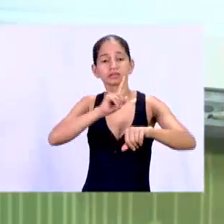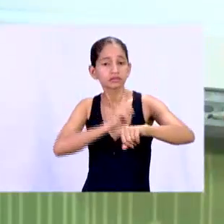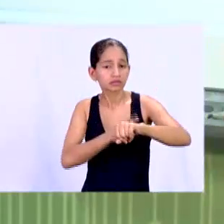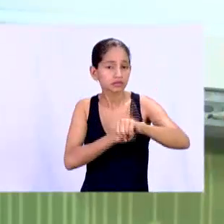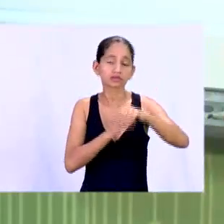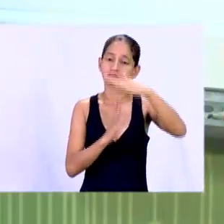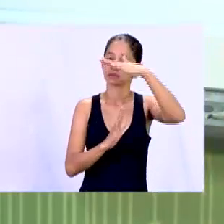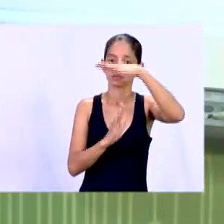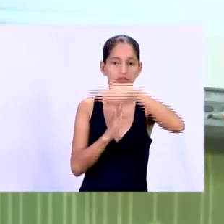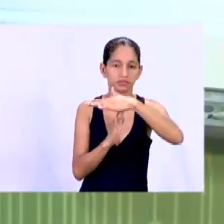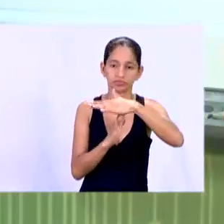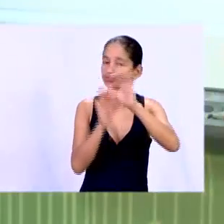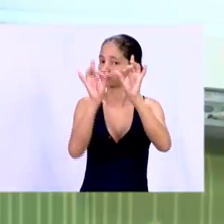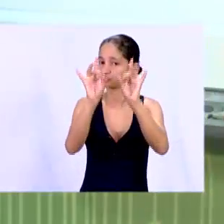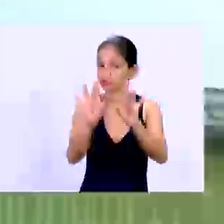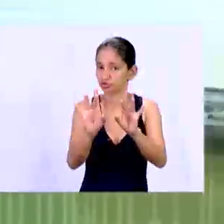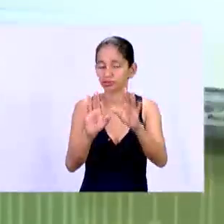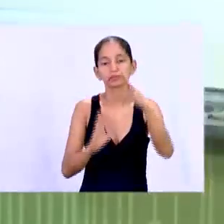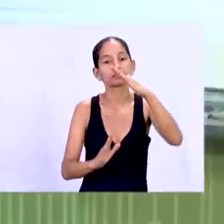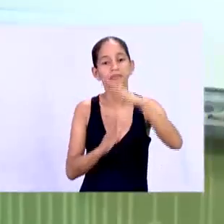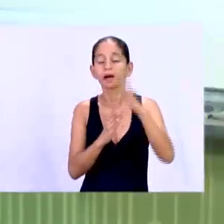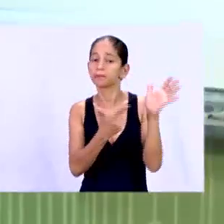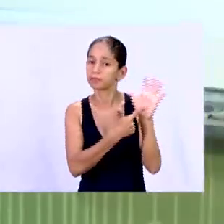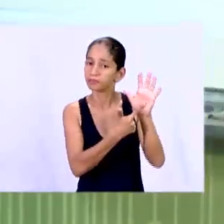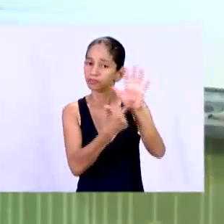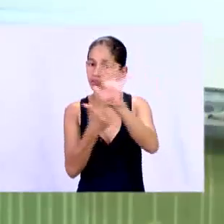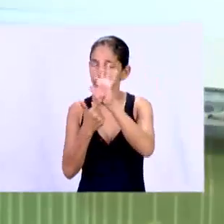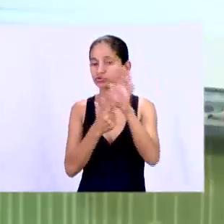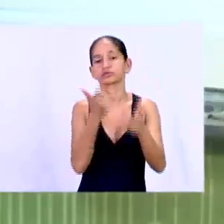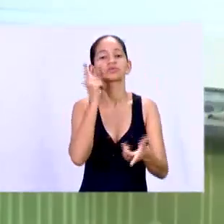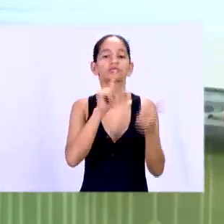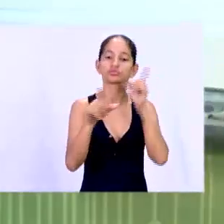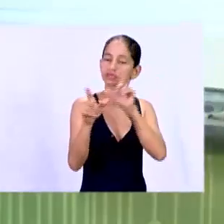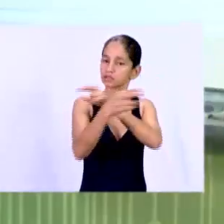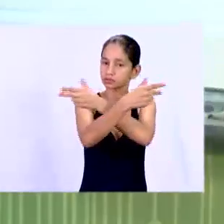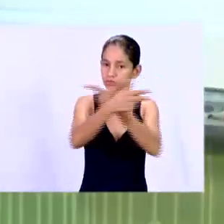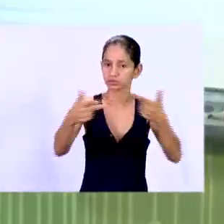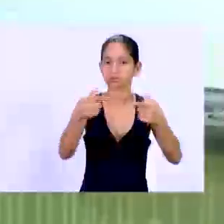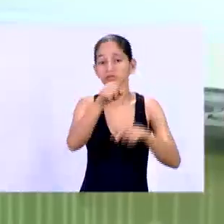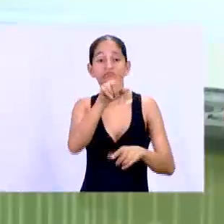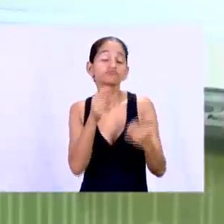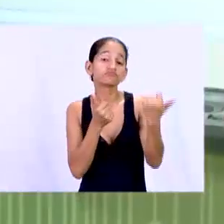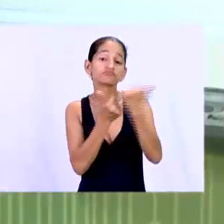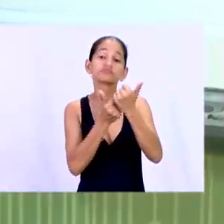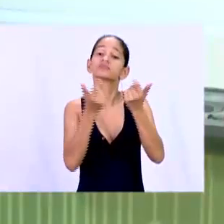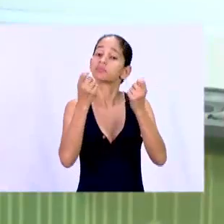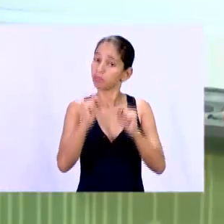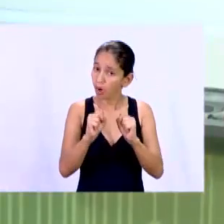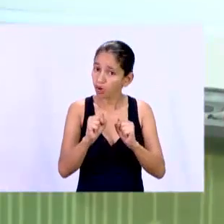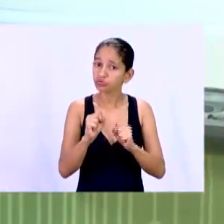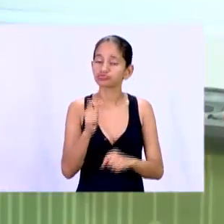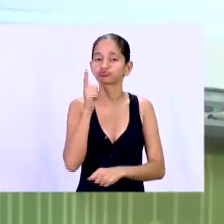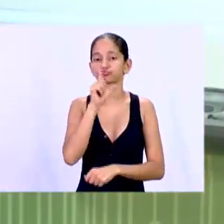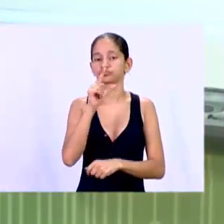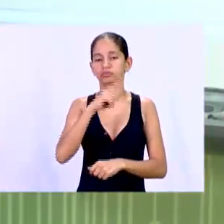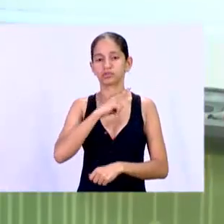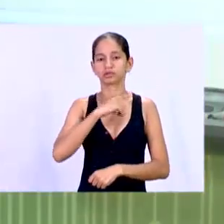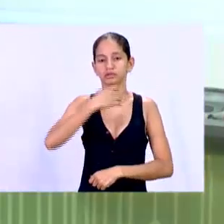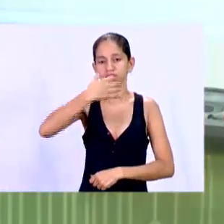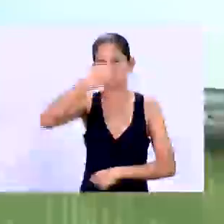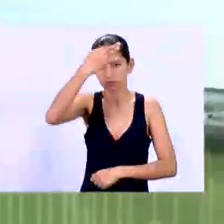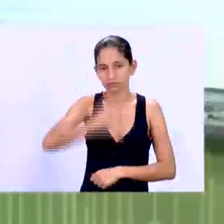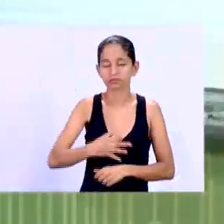tempo, é uma questão de você mostrar realmente que é merecedor daquela posição que você deseja alcançar.